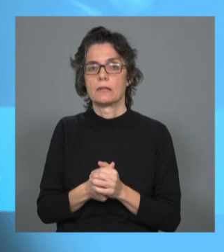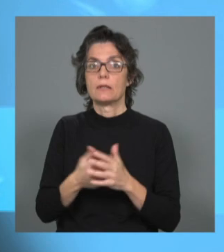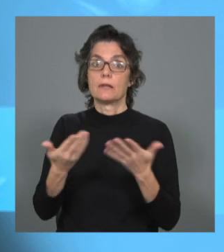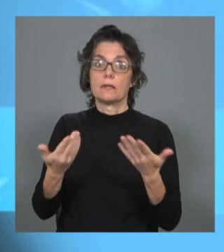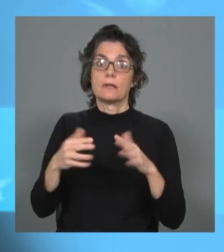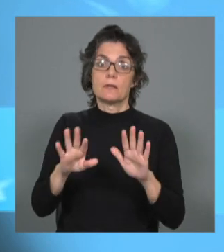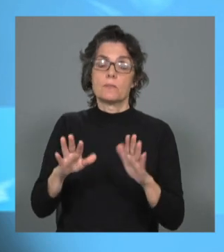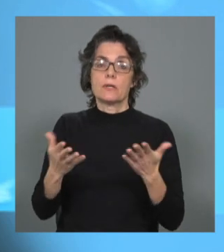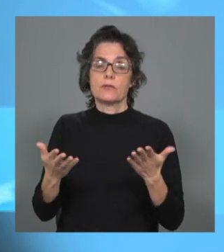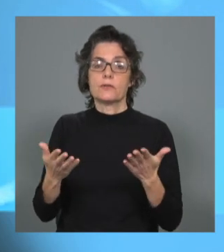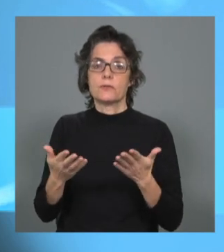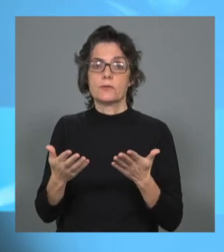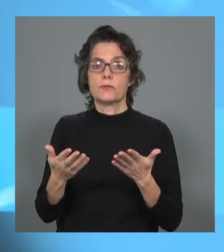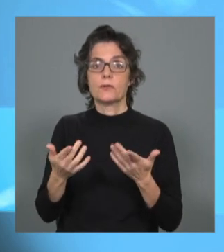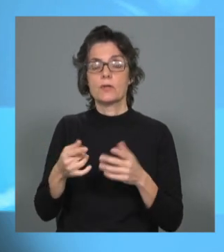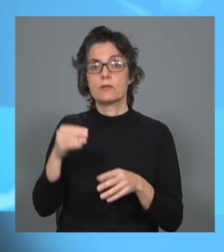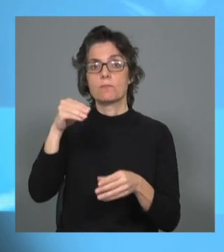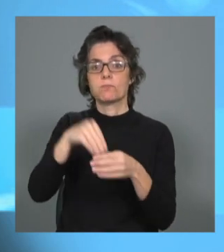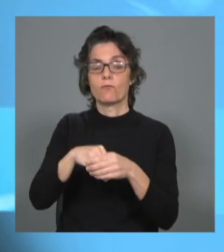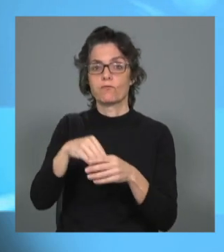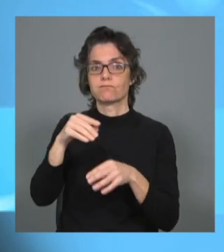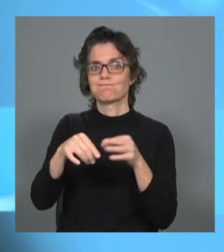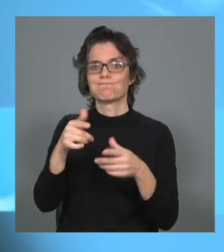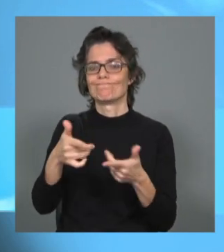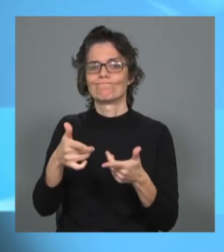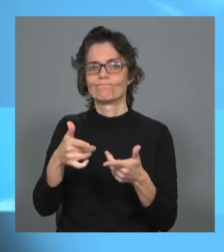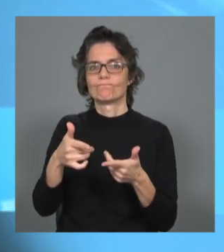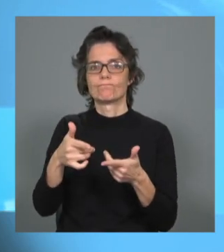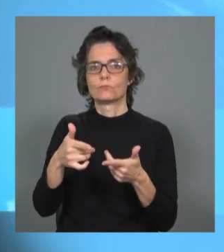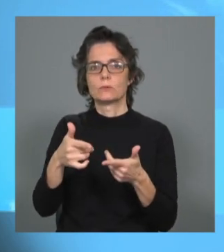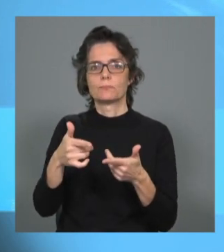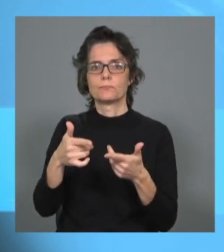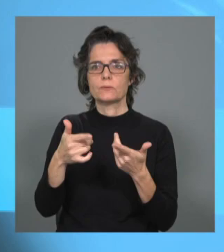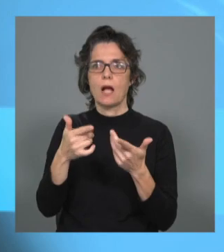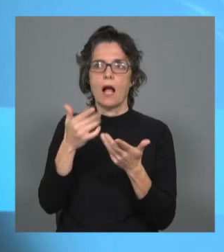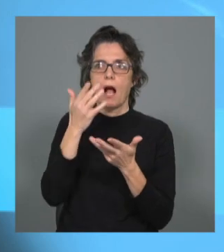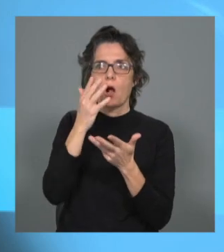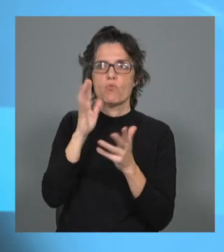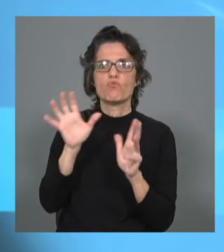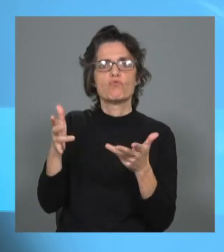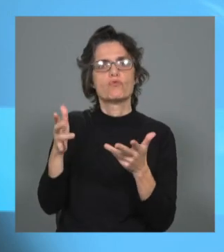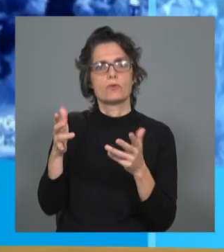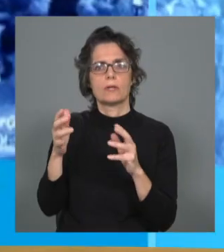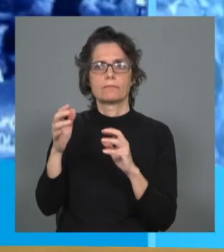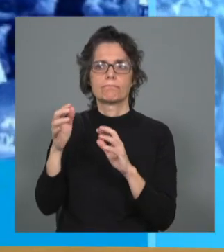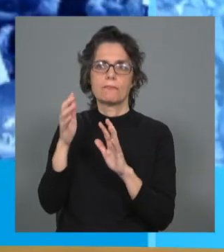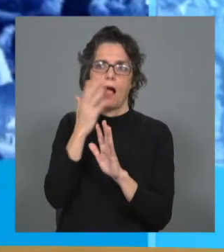entanto, deste ato eleitoral parece ter surgido um certo consenso dos portugueses, ou os portugueses parecem